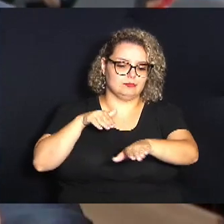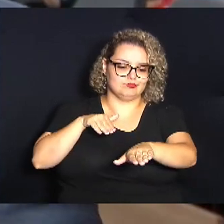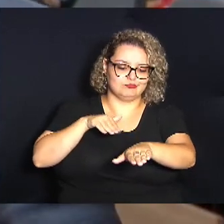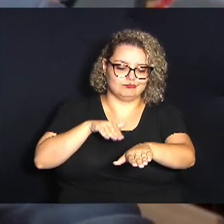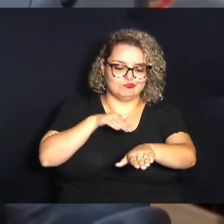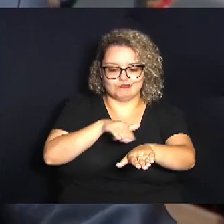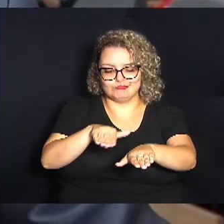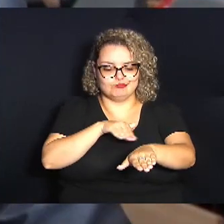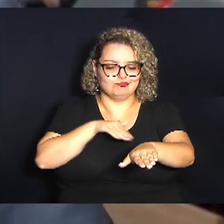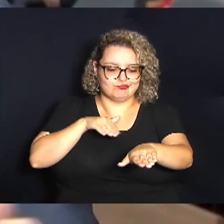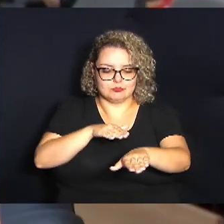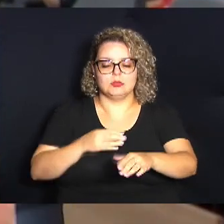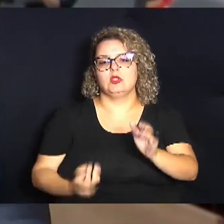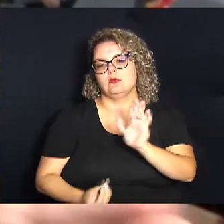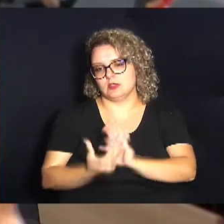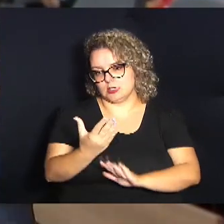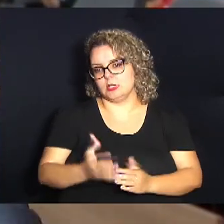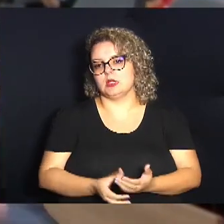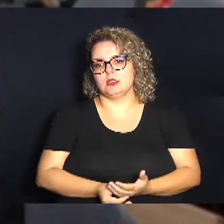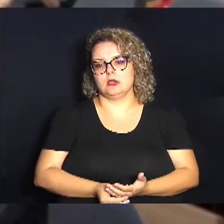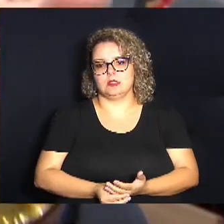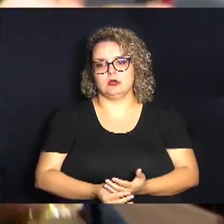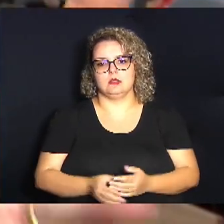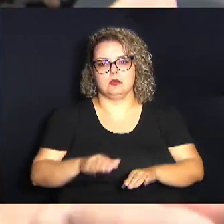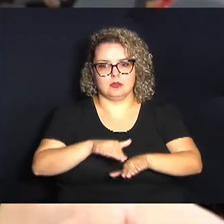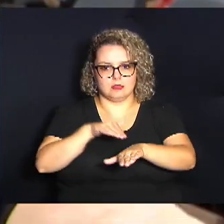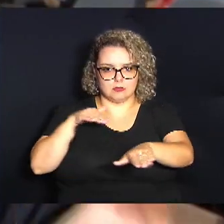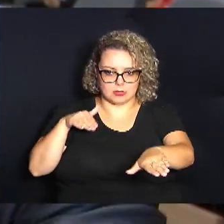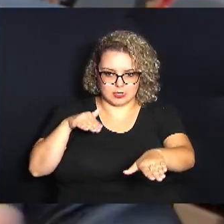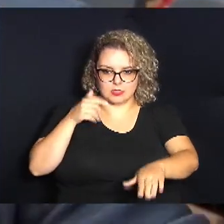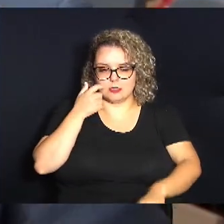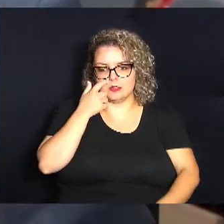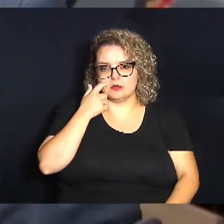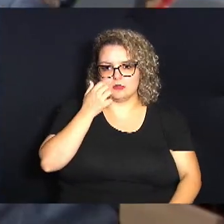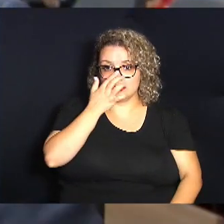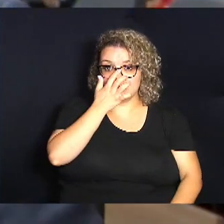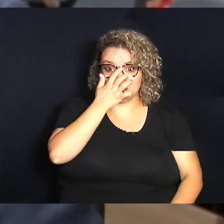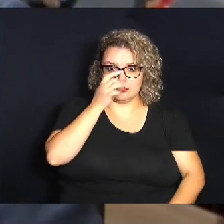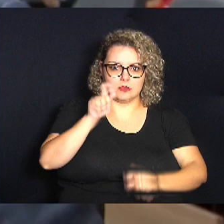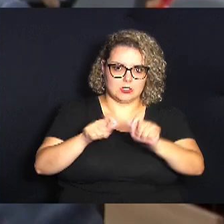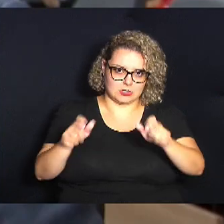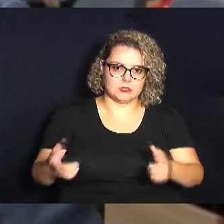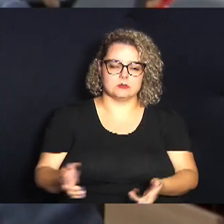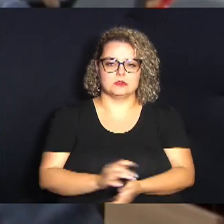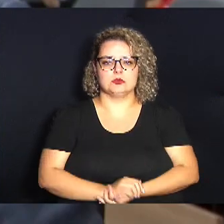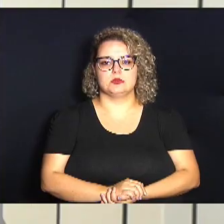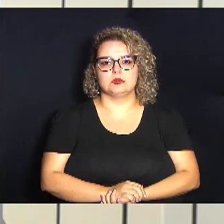Então que se crie uma fila no drive-thru para essas pessoas.